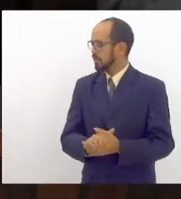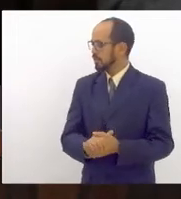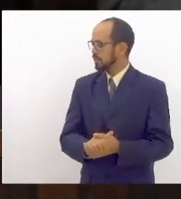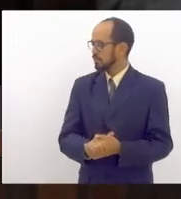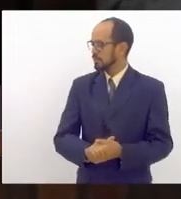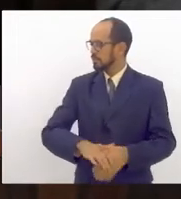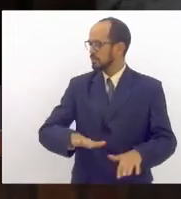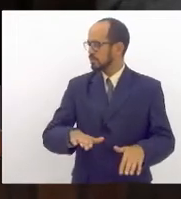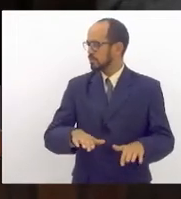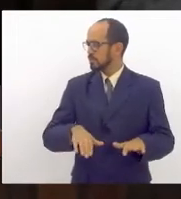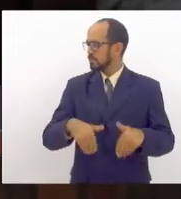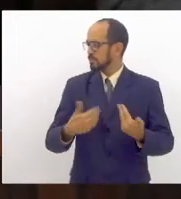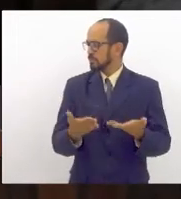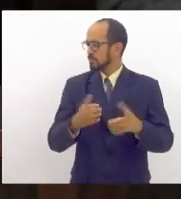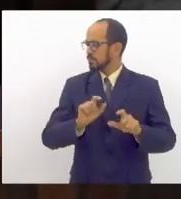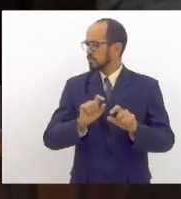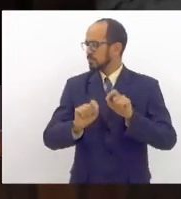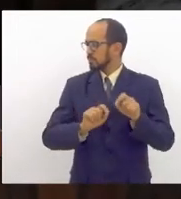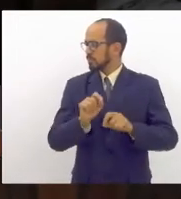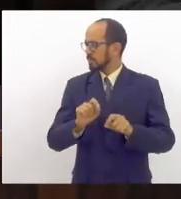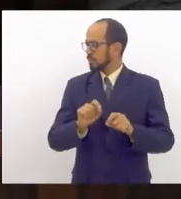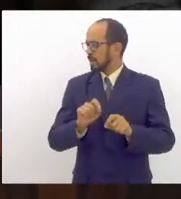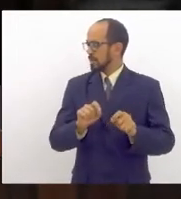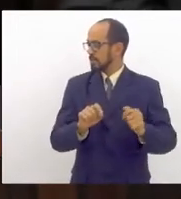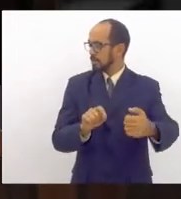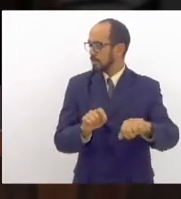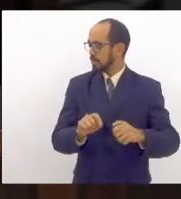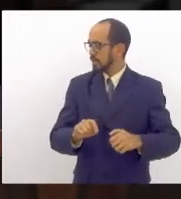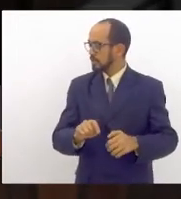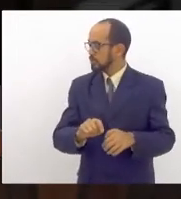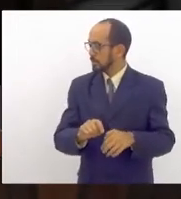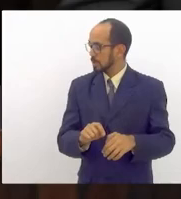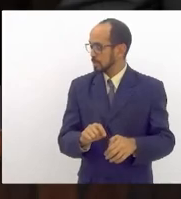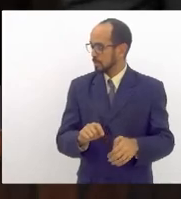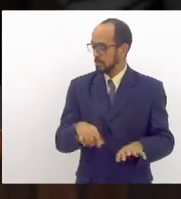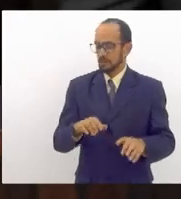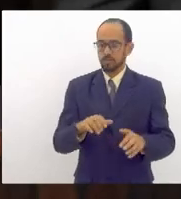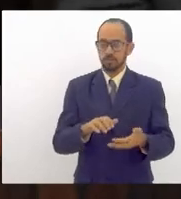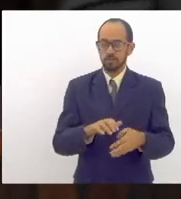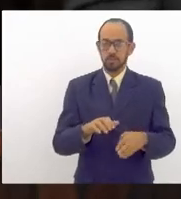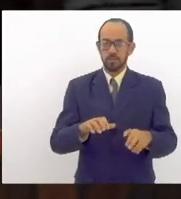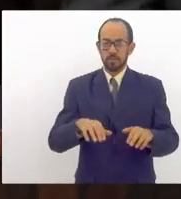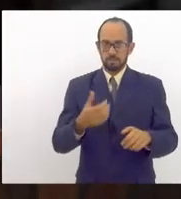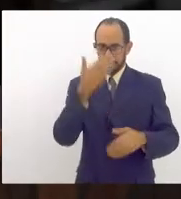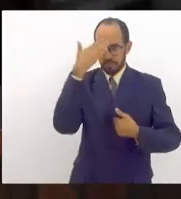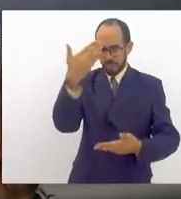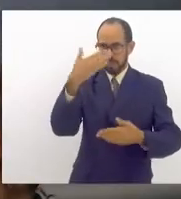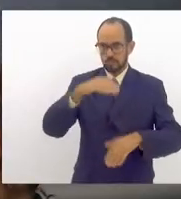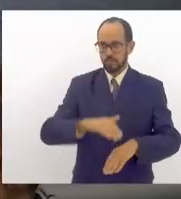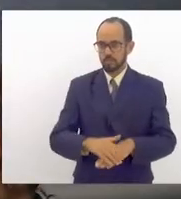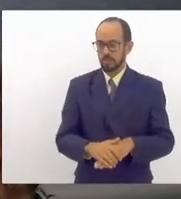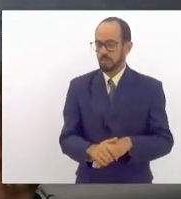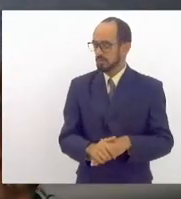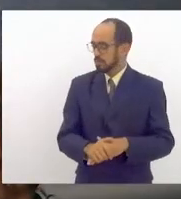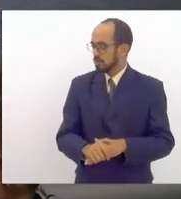um para nós é um motivo de muito orgulho ter mulheres como vocês muito obrigada